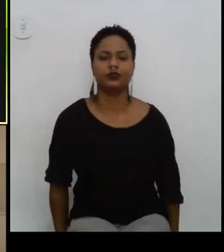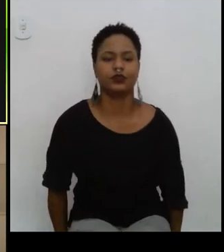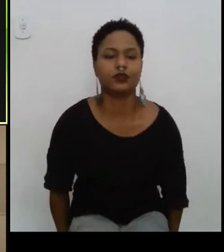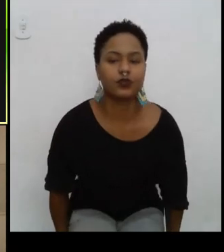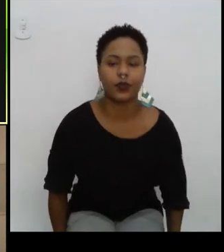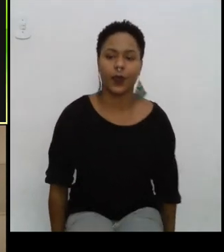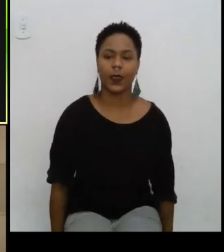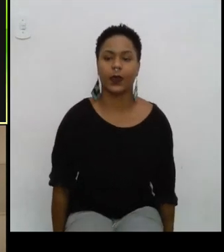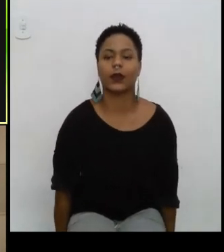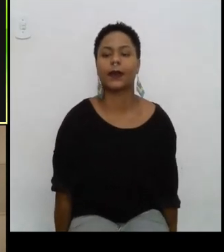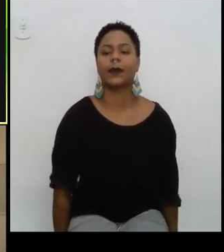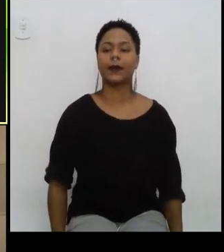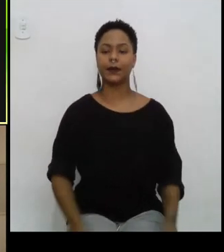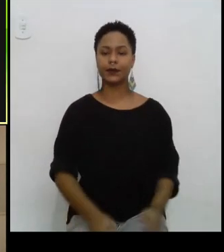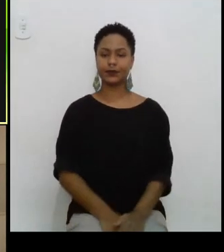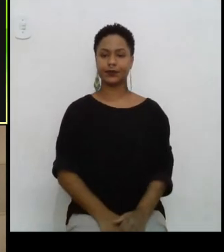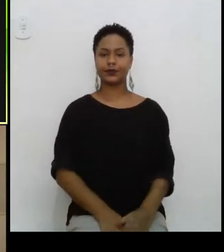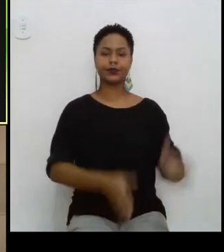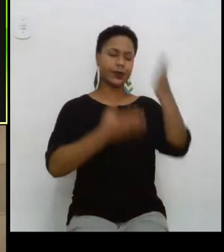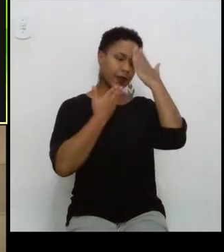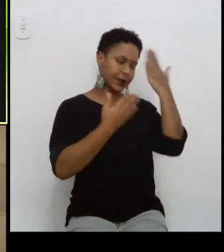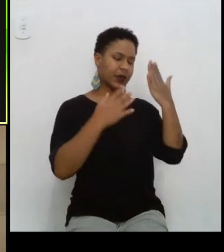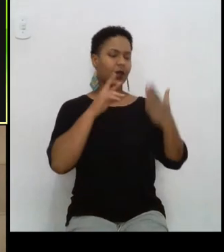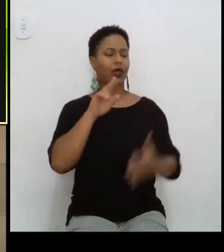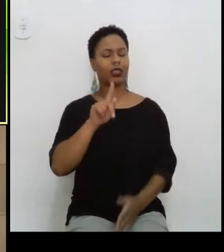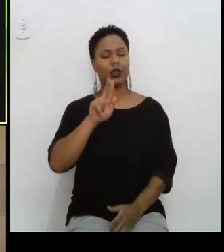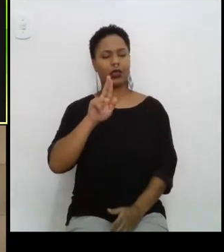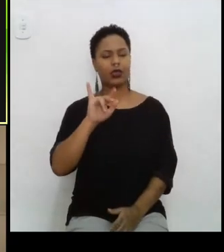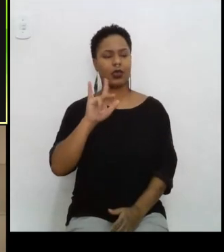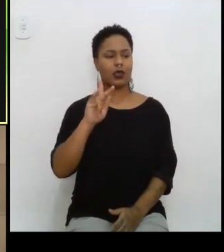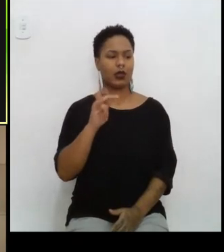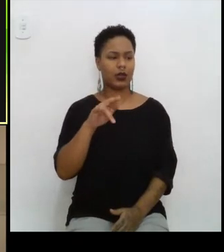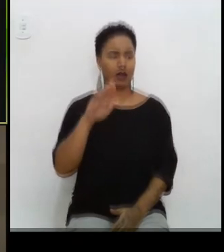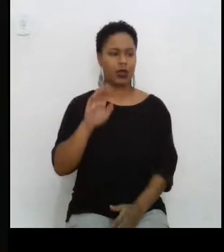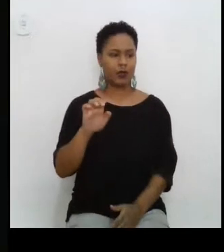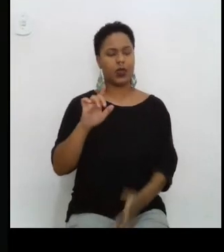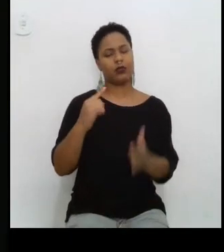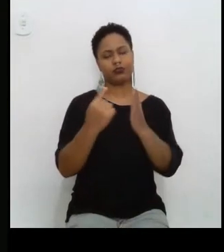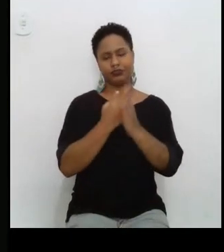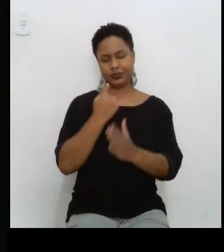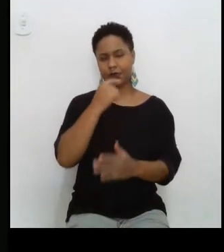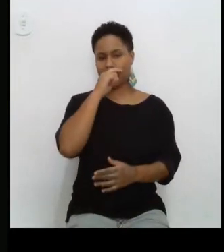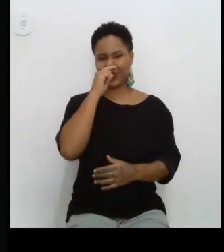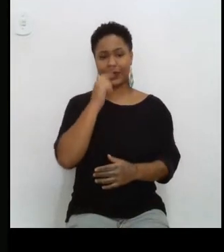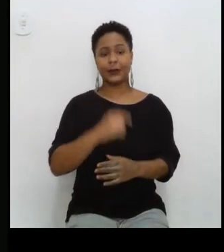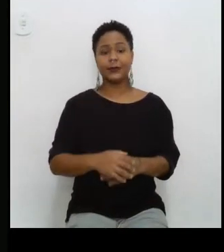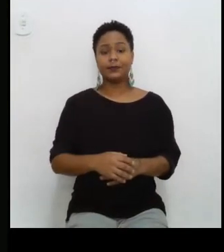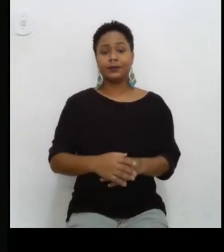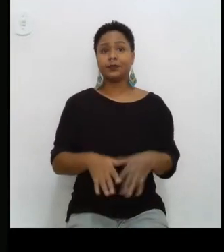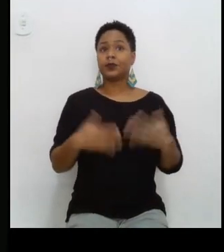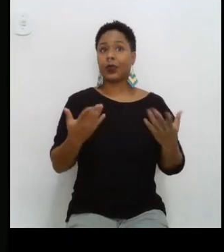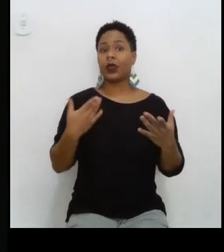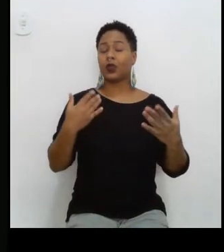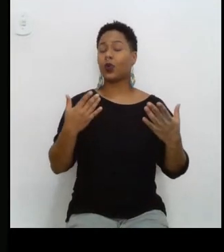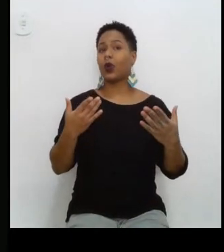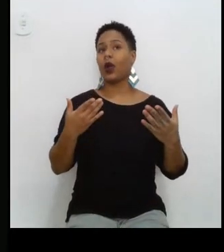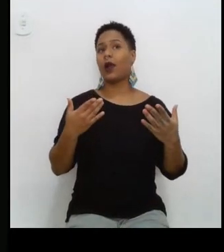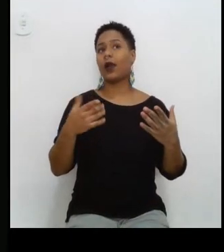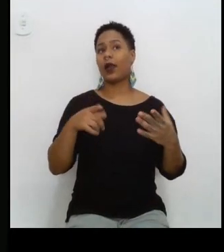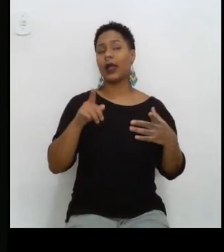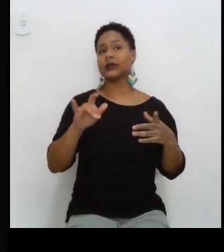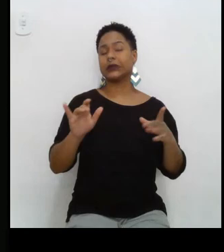bom graças Guilherme pela questão é bom essa articulação para mim